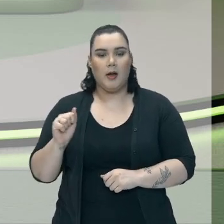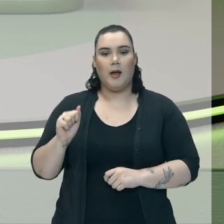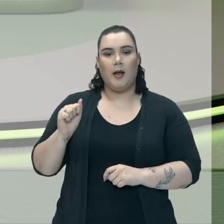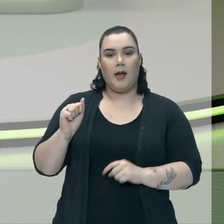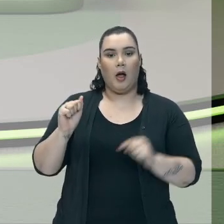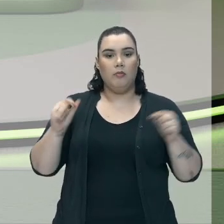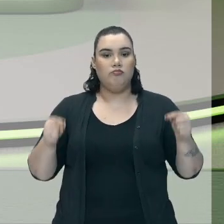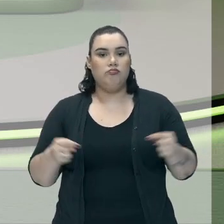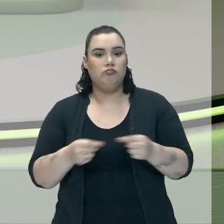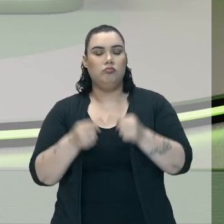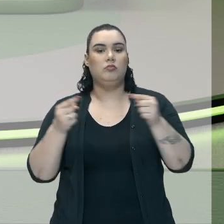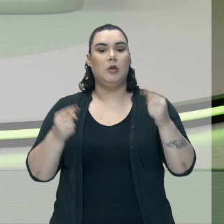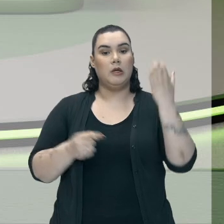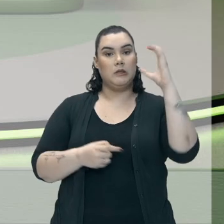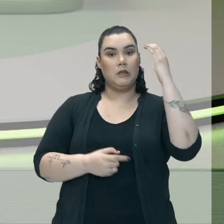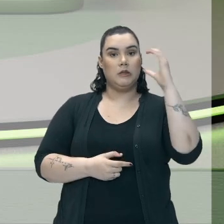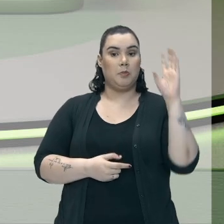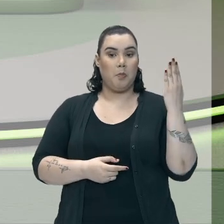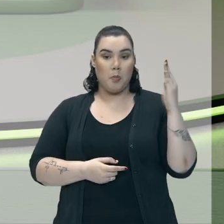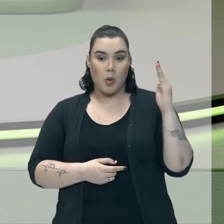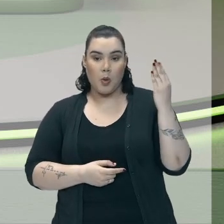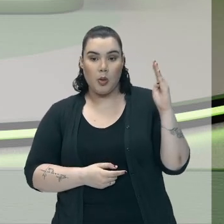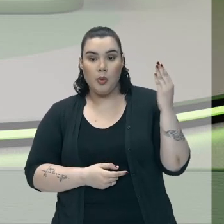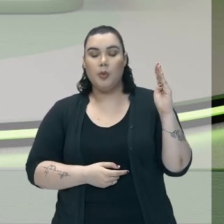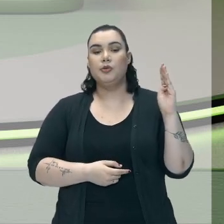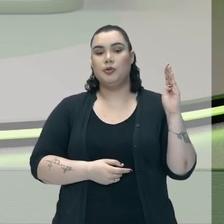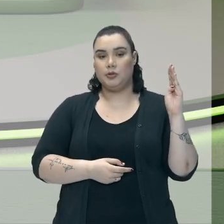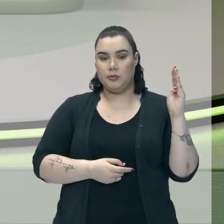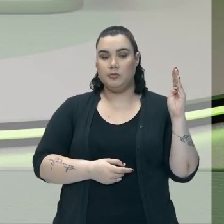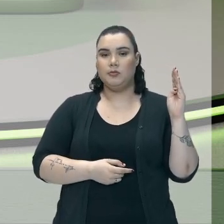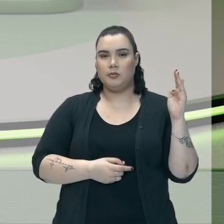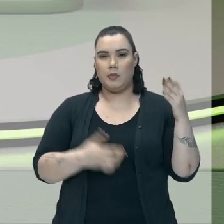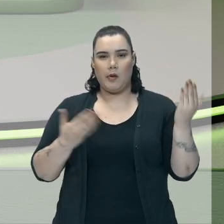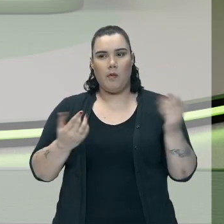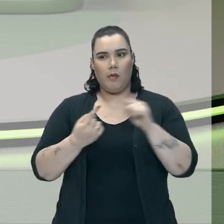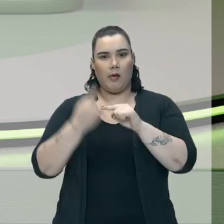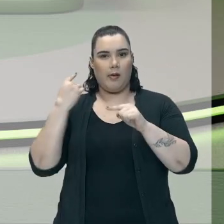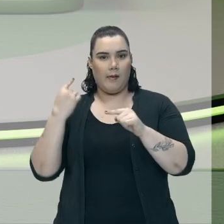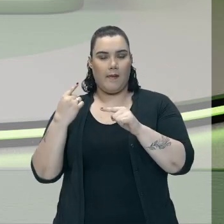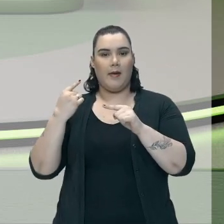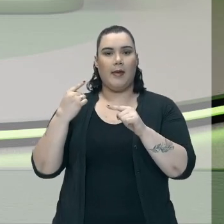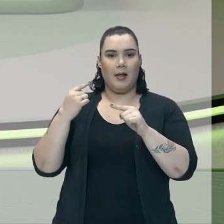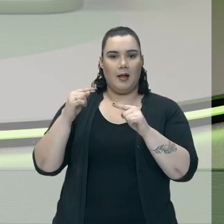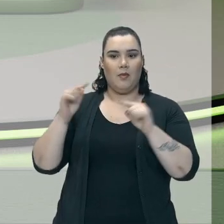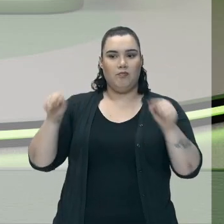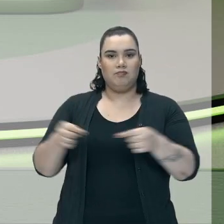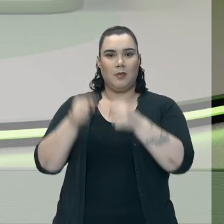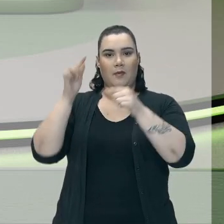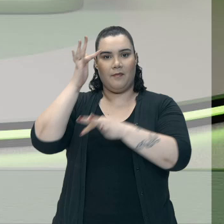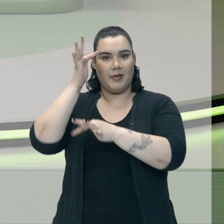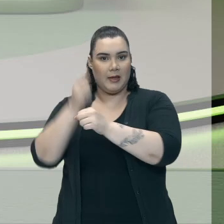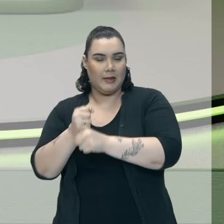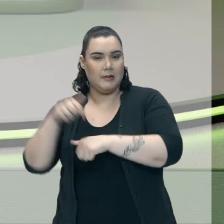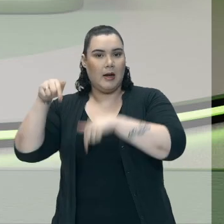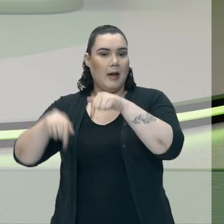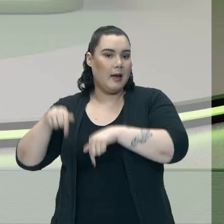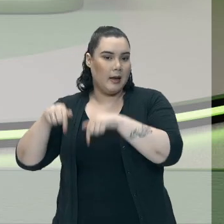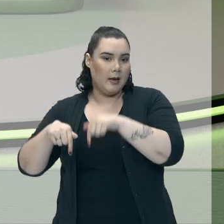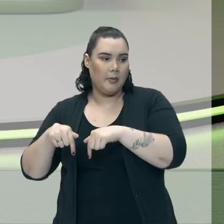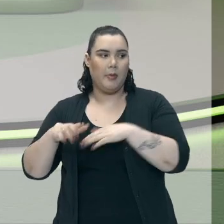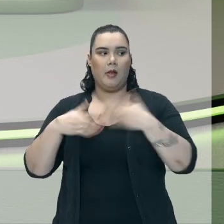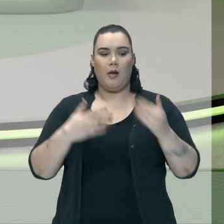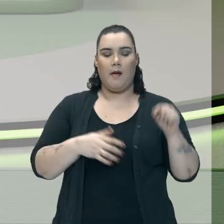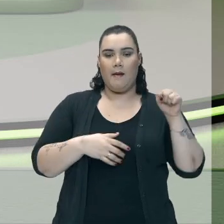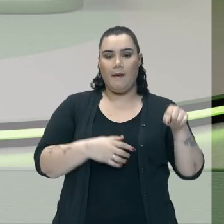com as ciências biológicas, né? Então, lá na astrofísica, a gente viu lá a astrofísica se ligando com a física e química. Aqui a